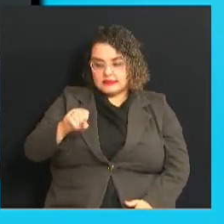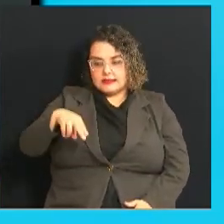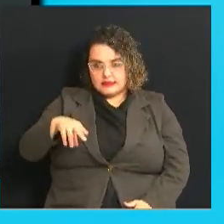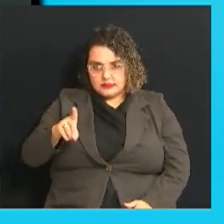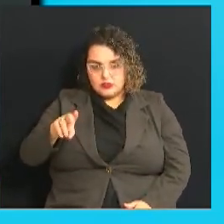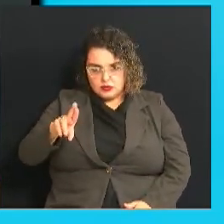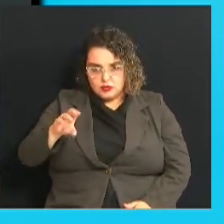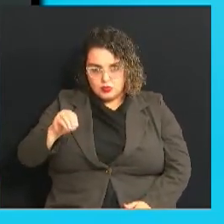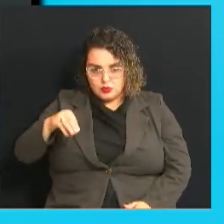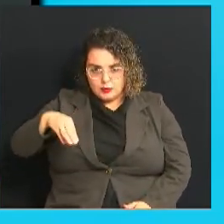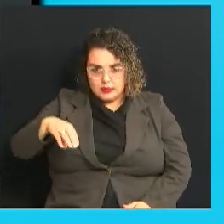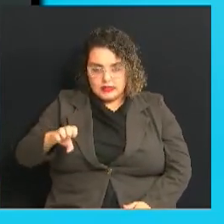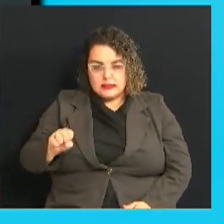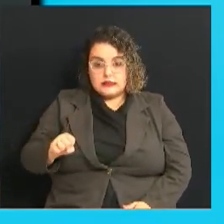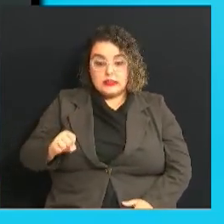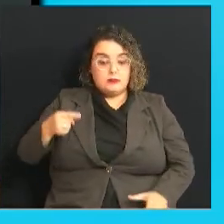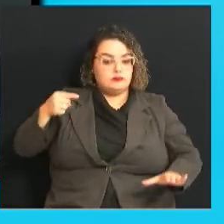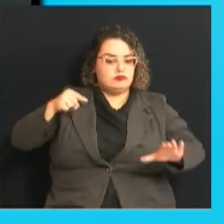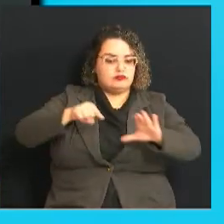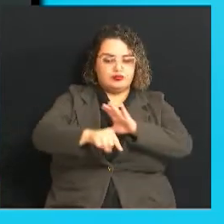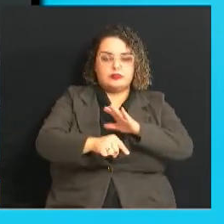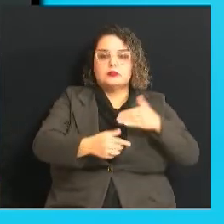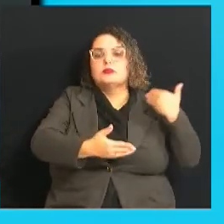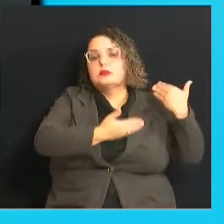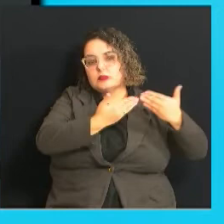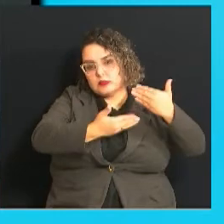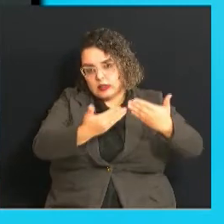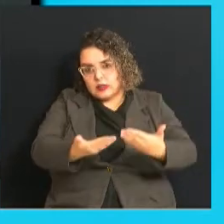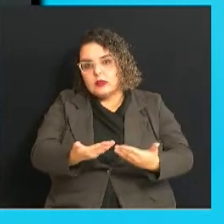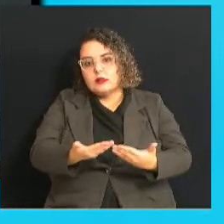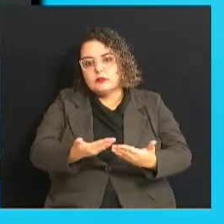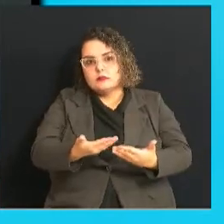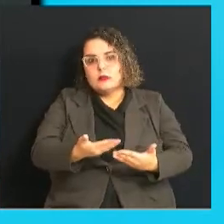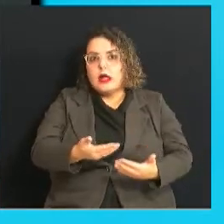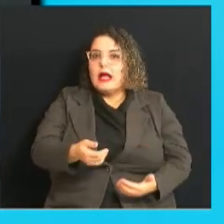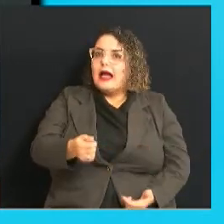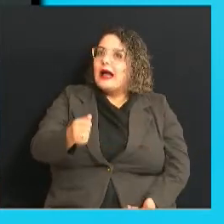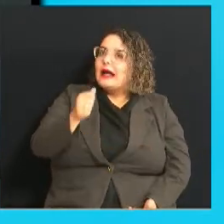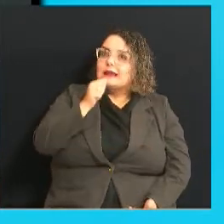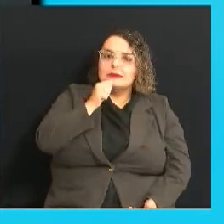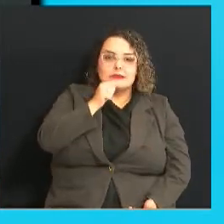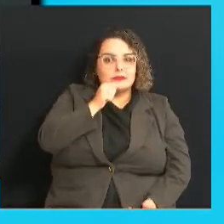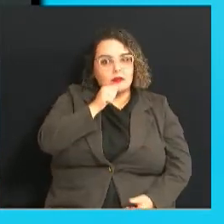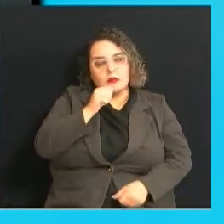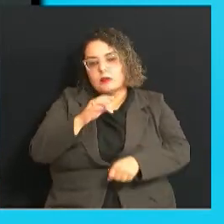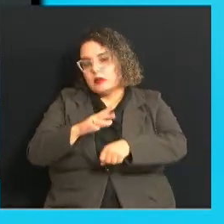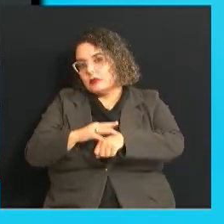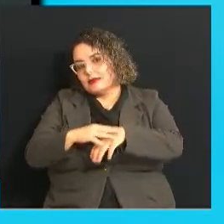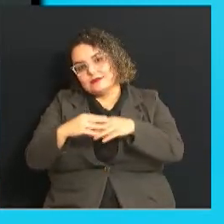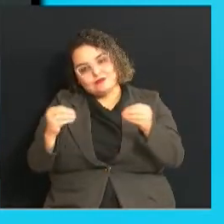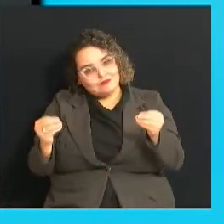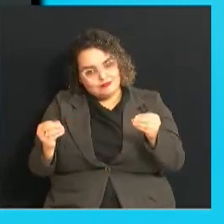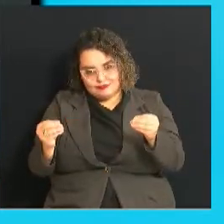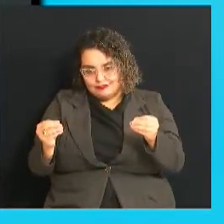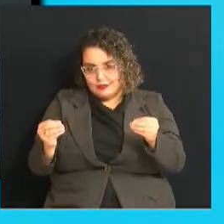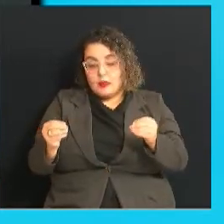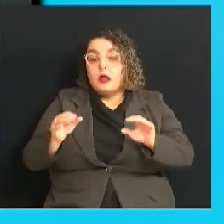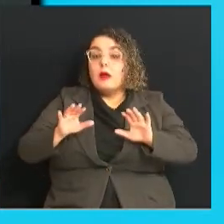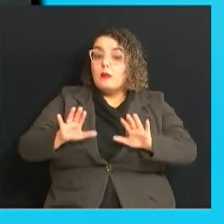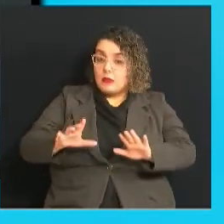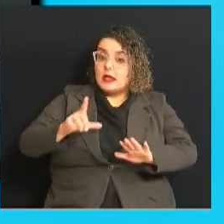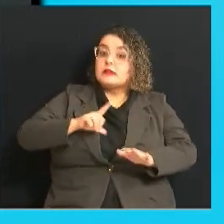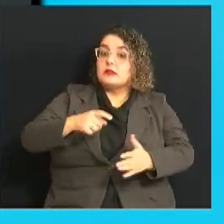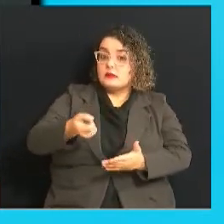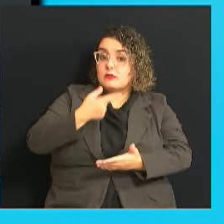elas avançaram muito nos últimos anos. Ainda não é uma doença que exista cura, mas existem